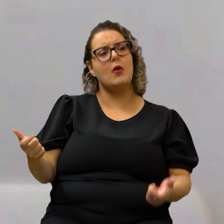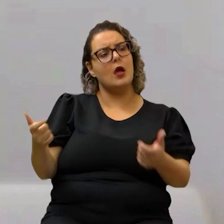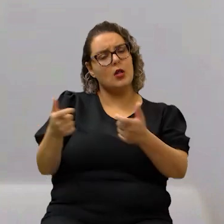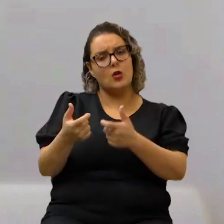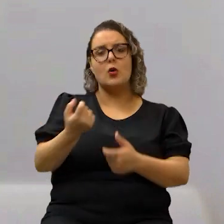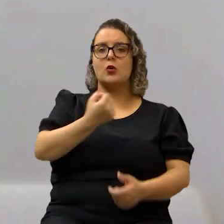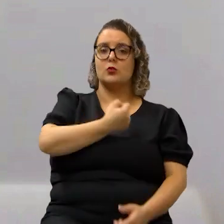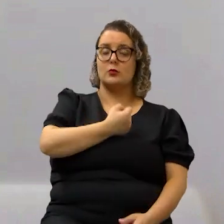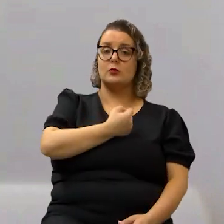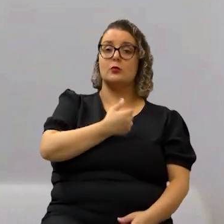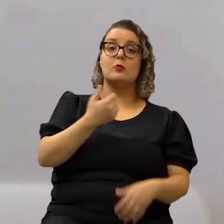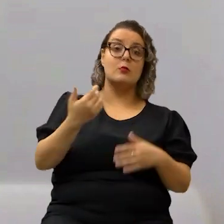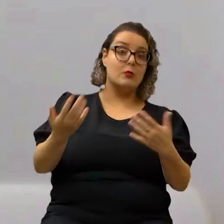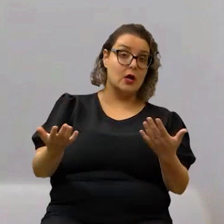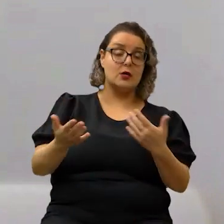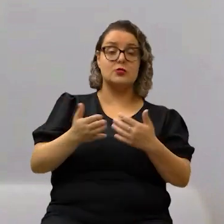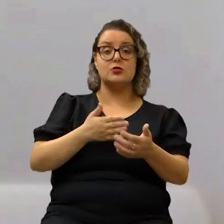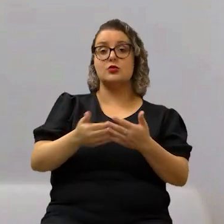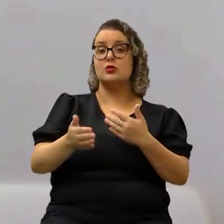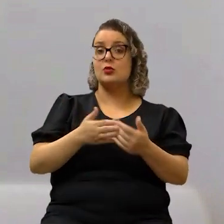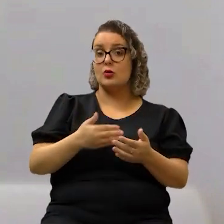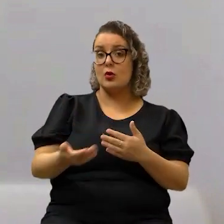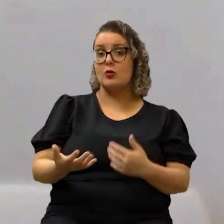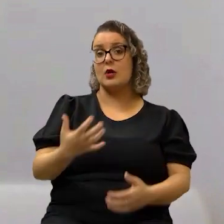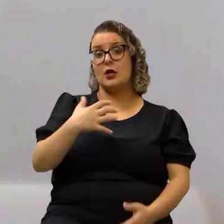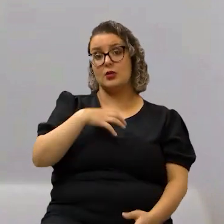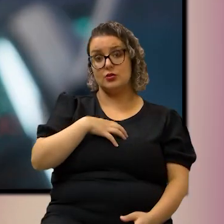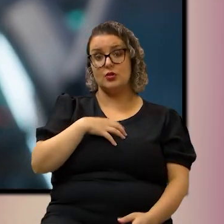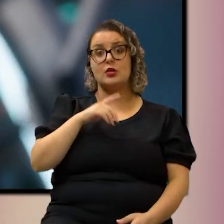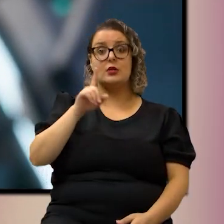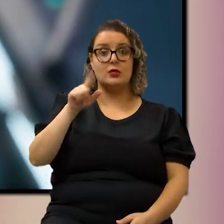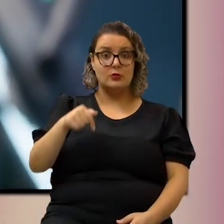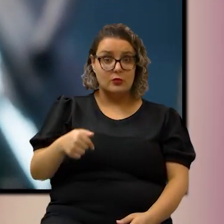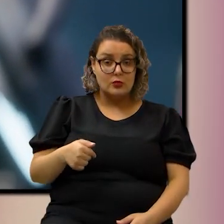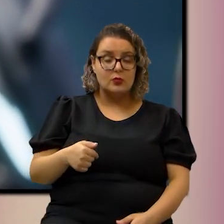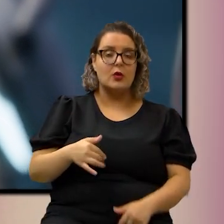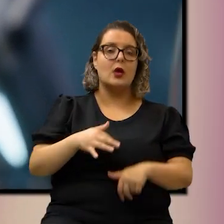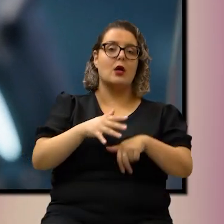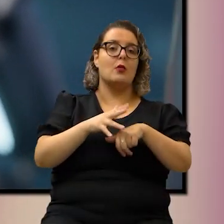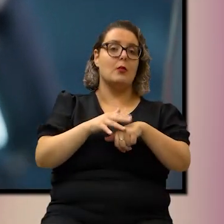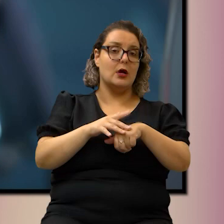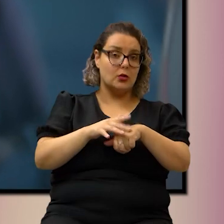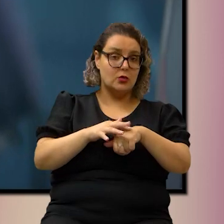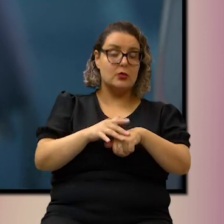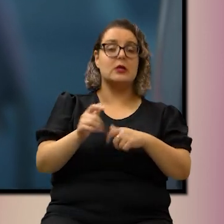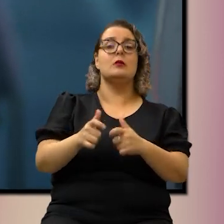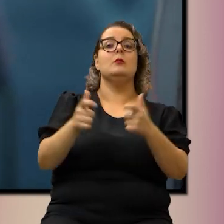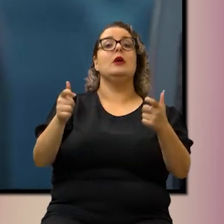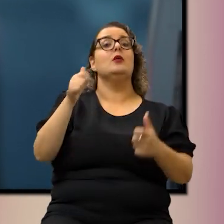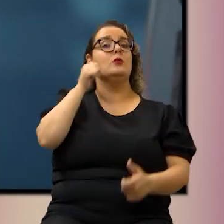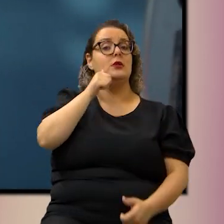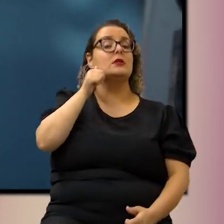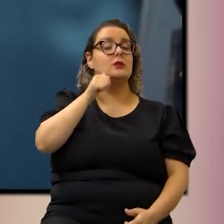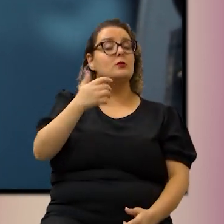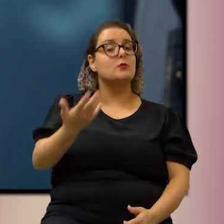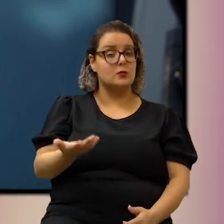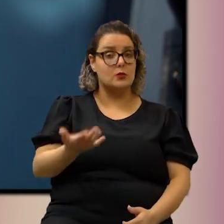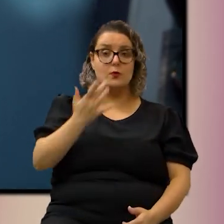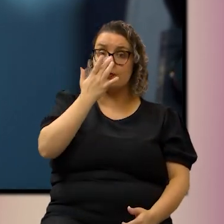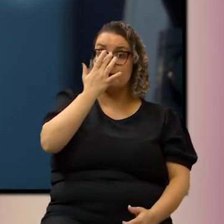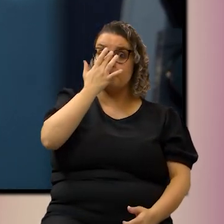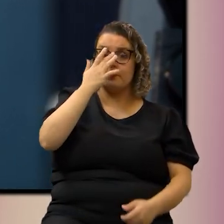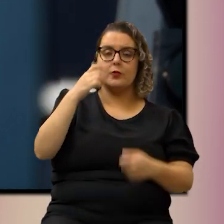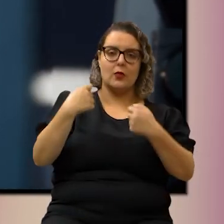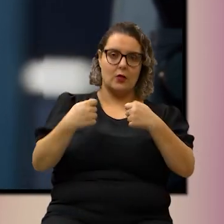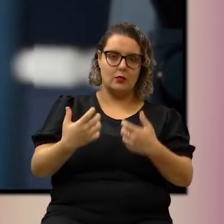homens. É bem menor. Mas, de qualquer forma, então, é uma patologia predominantemente feminina. Então, as mulheres é